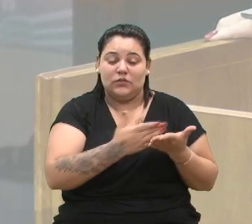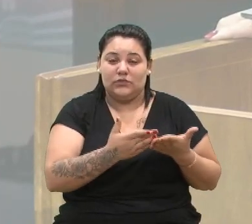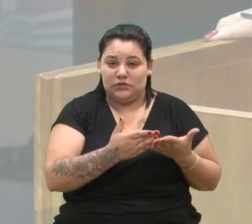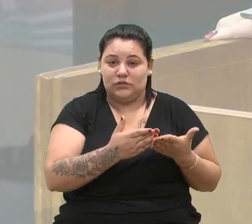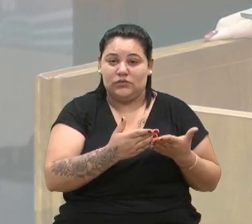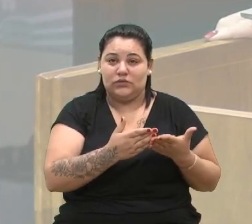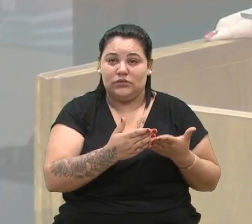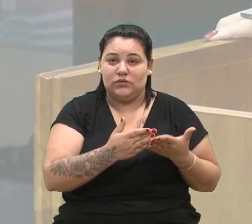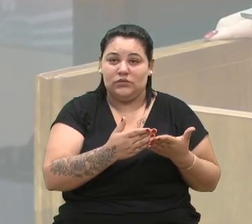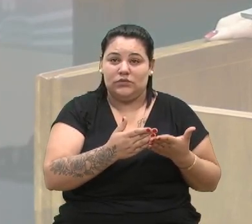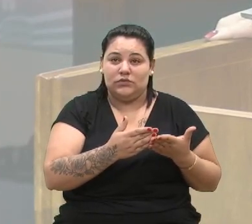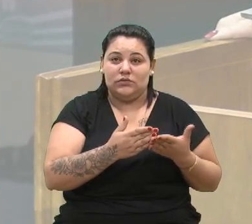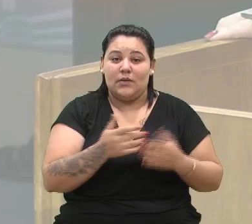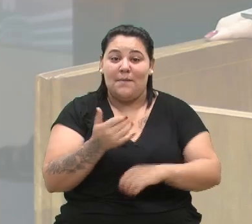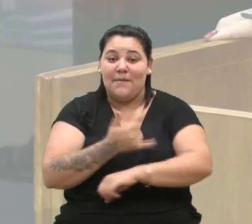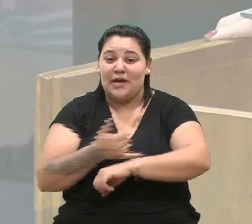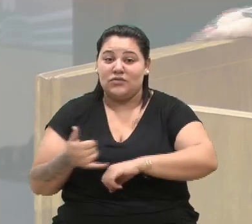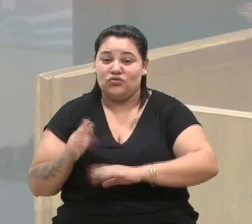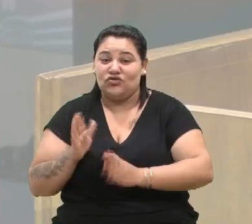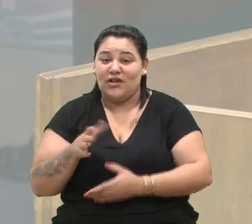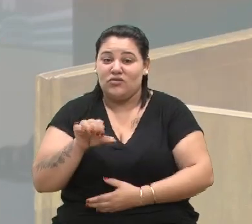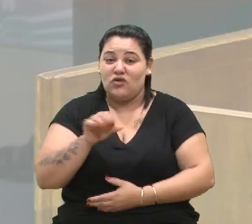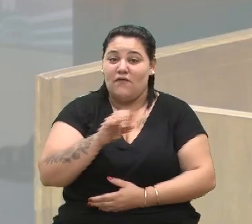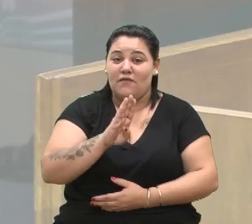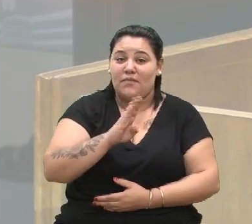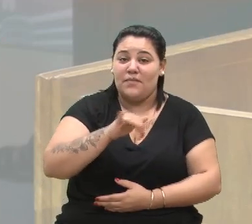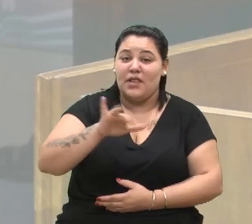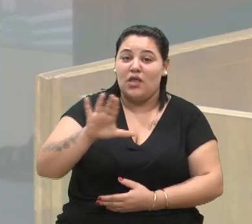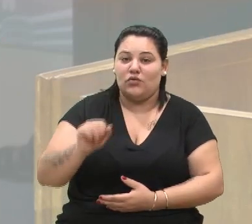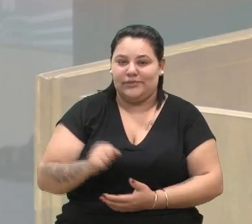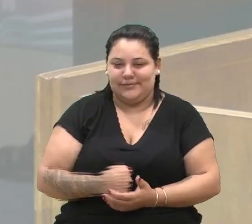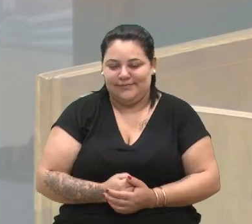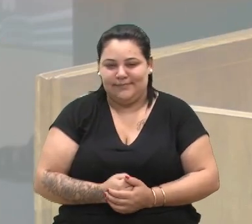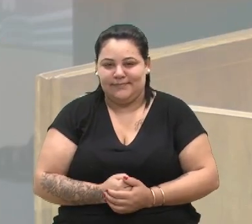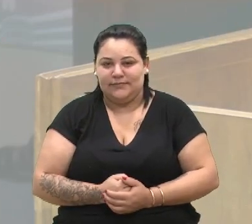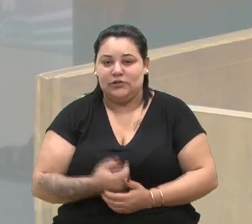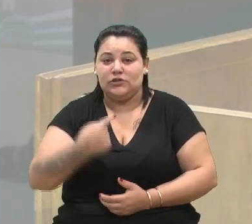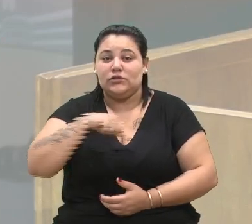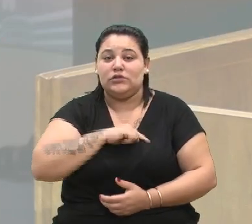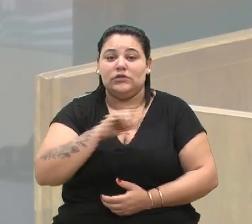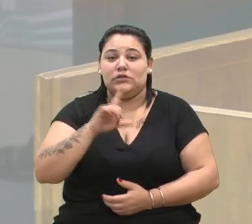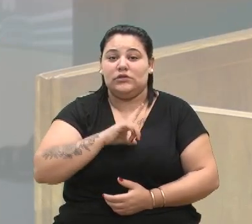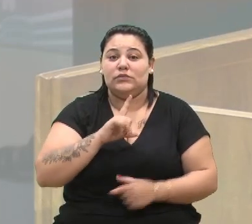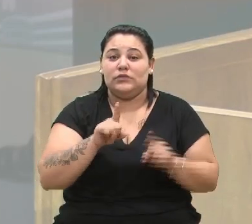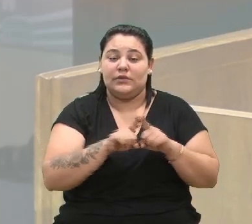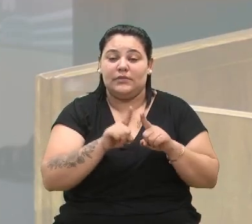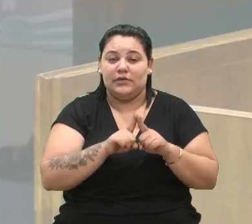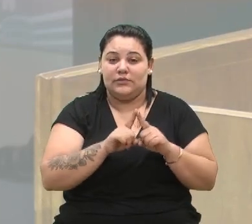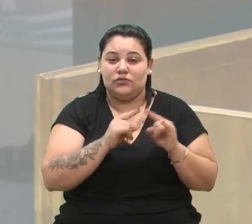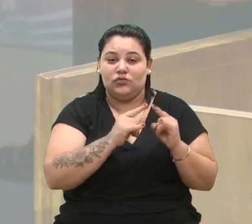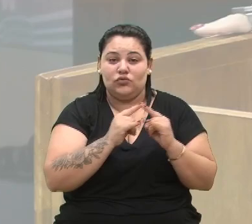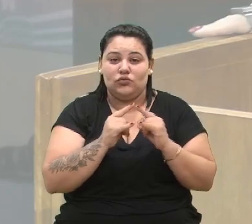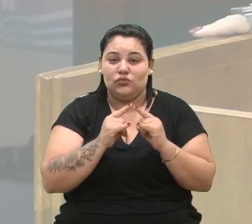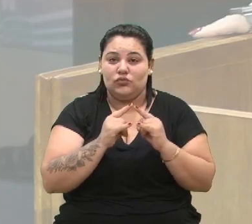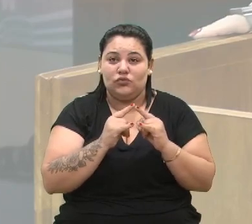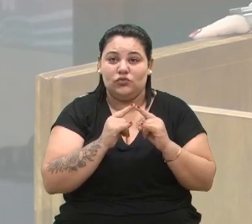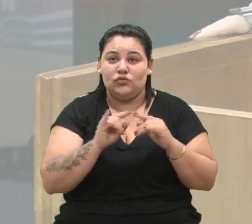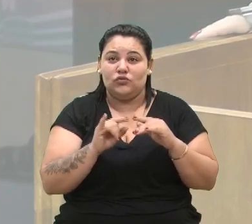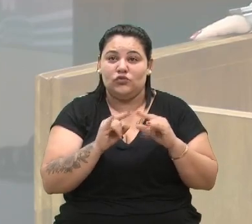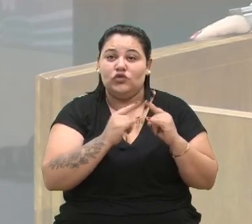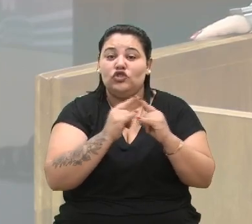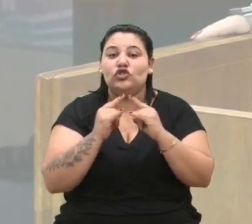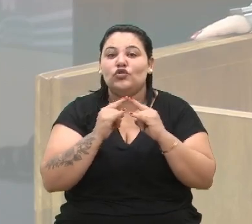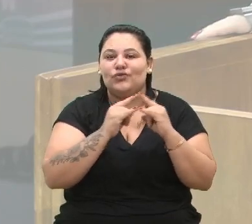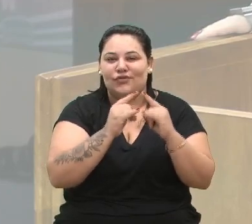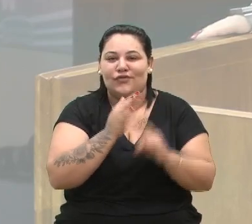passou dos 9 bilhões. Nós temos também os institutos federais. Ontem nós